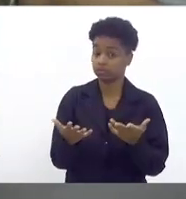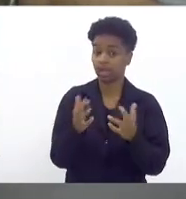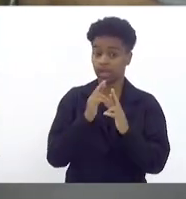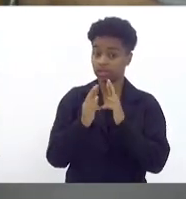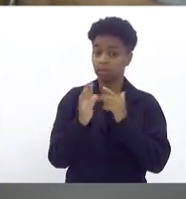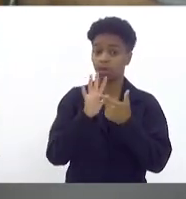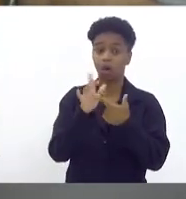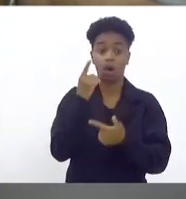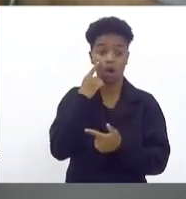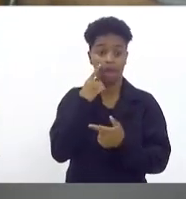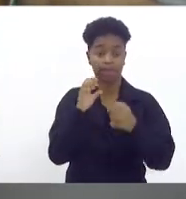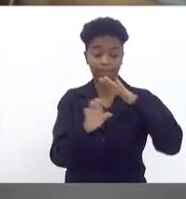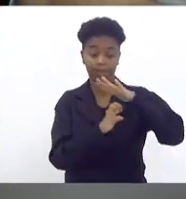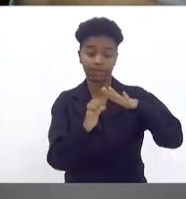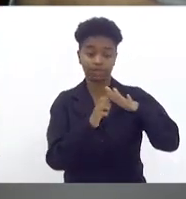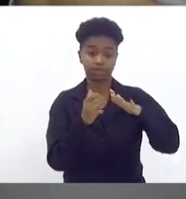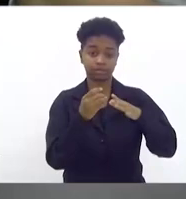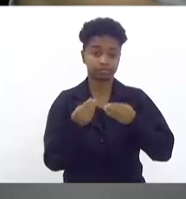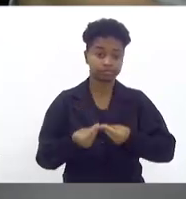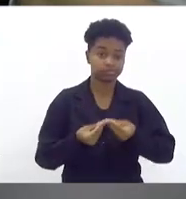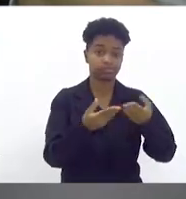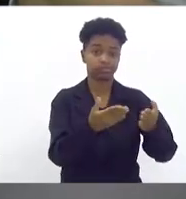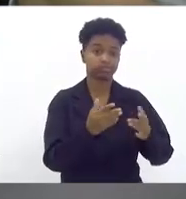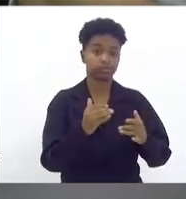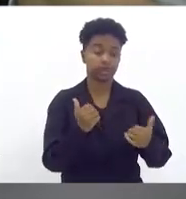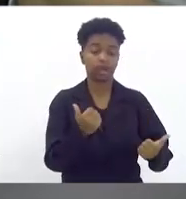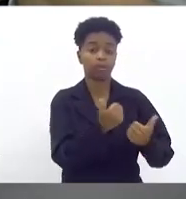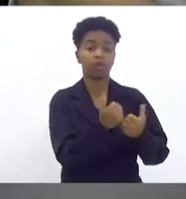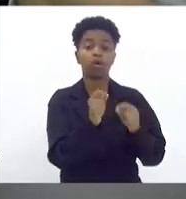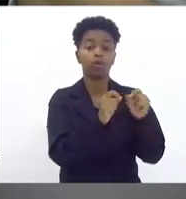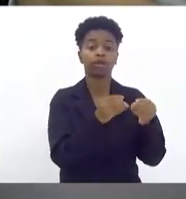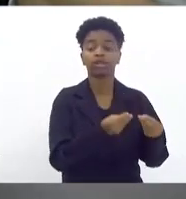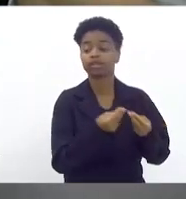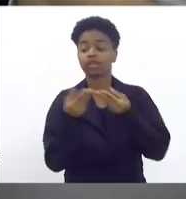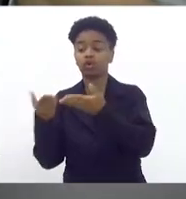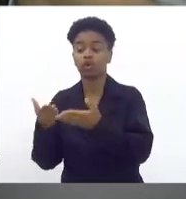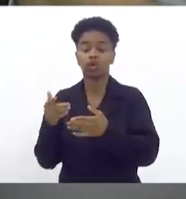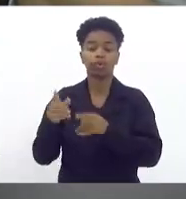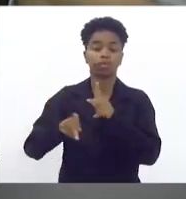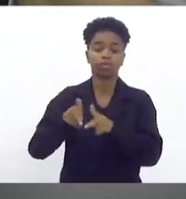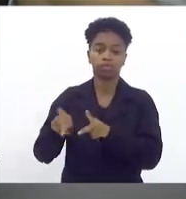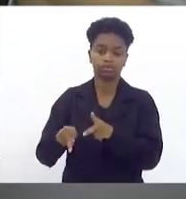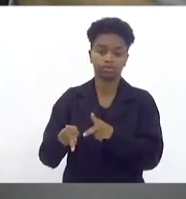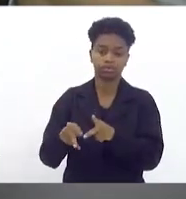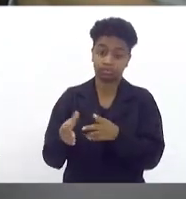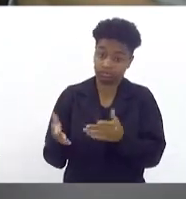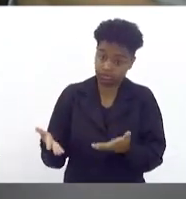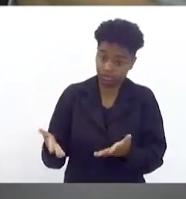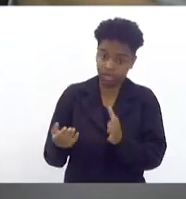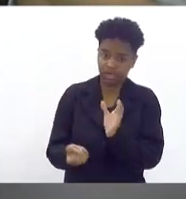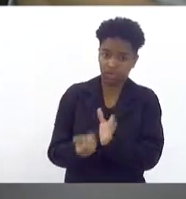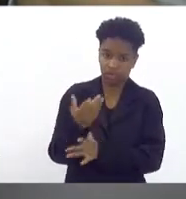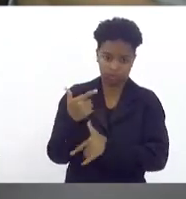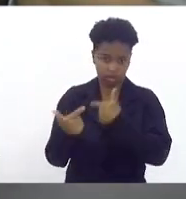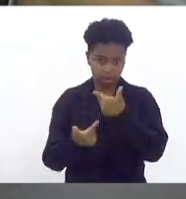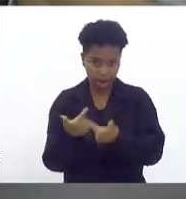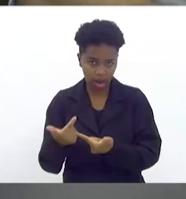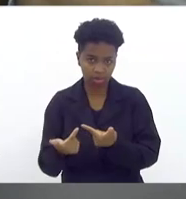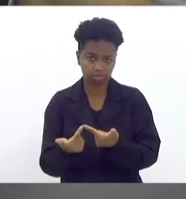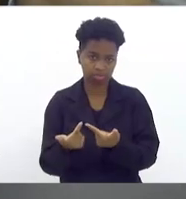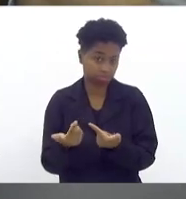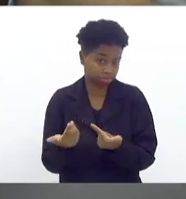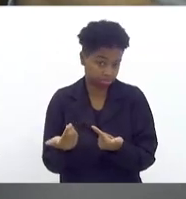tal empresa recebeu tal benefício. O que, que ela deu de volta para a população? Criou tantos empregos,